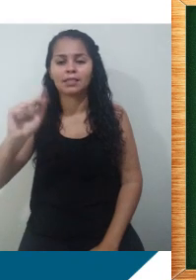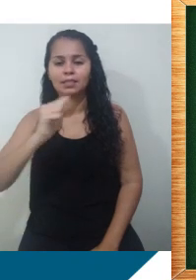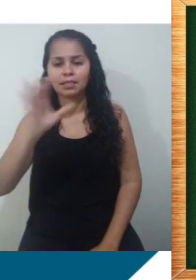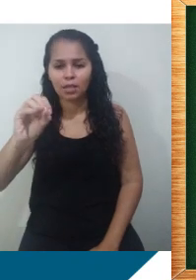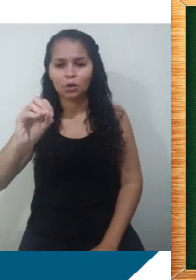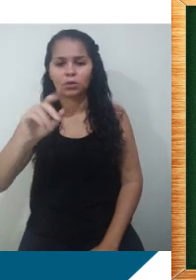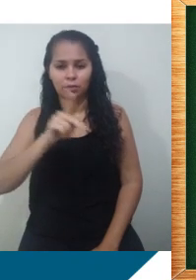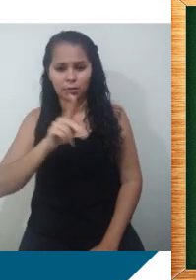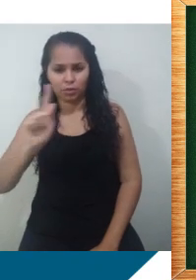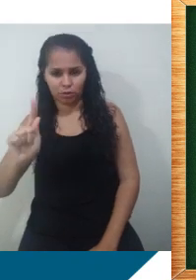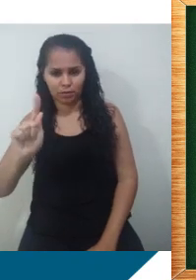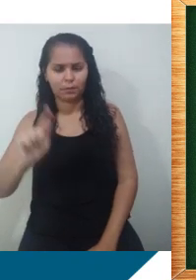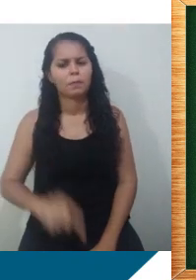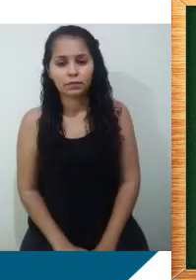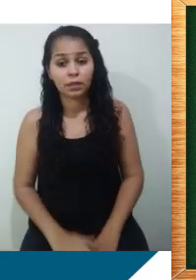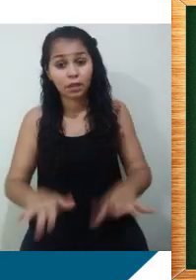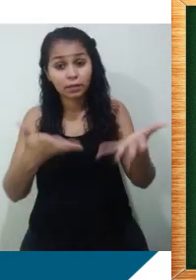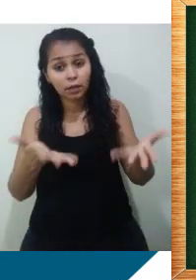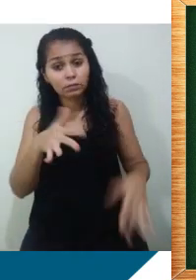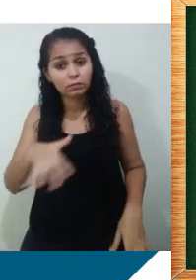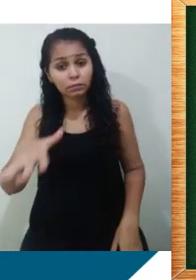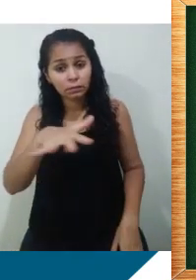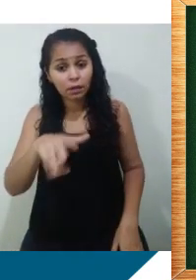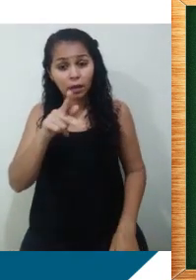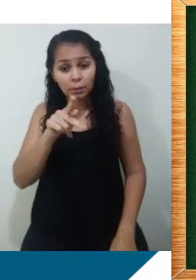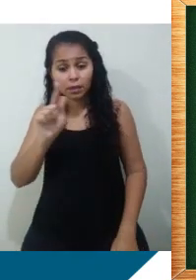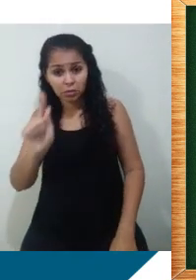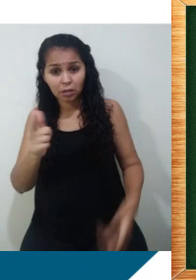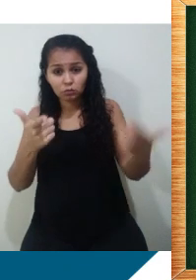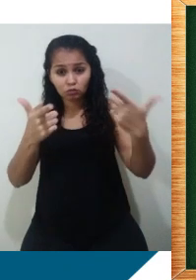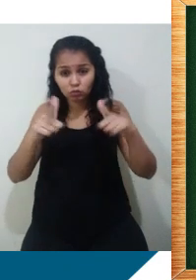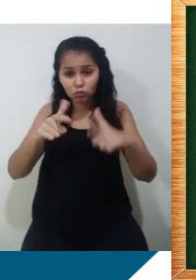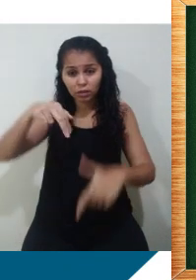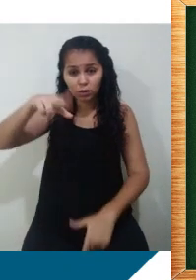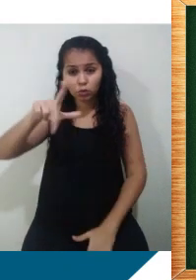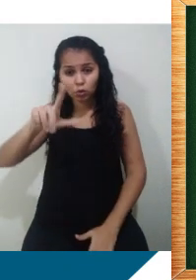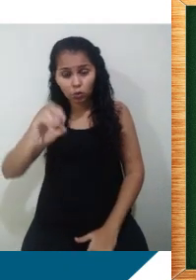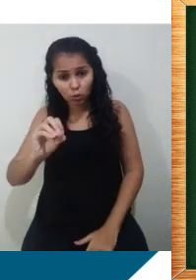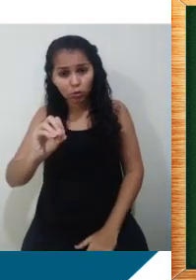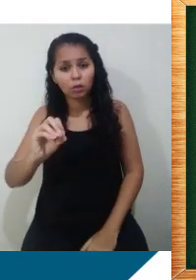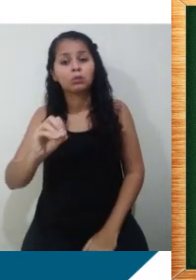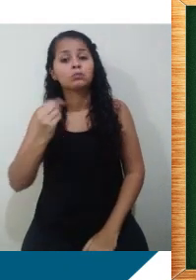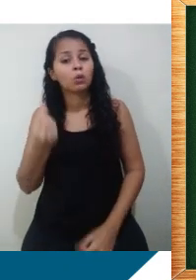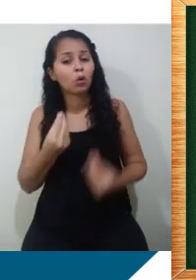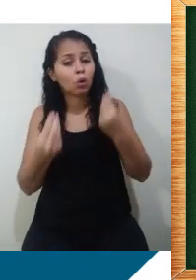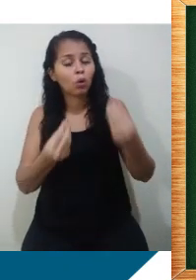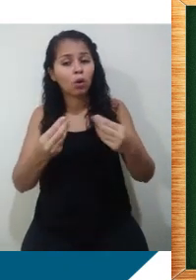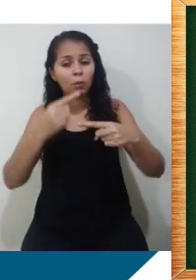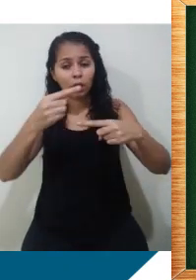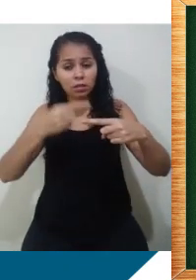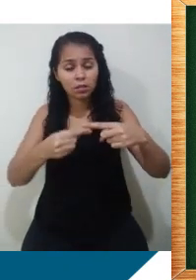De modo geral, se na PG não houver termos nulos, a razão pode ser obtida dividindo-se um